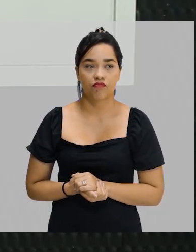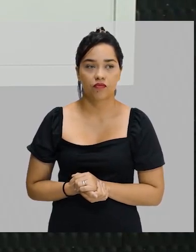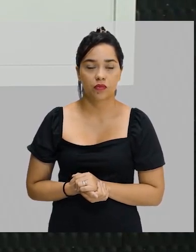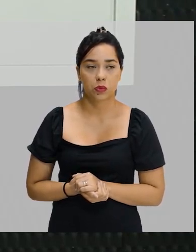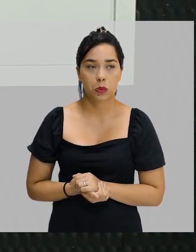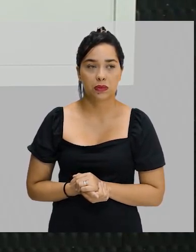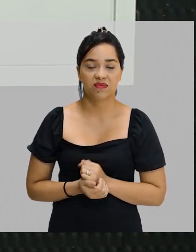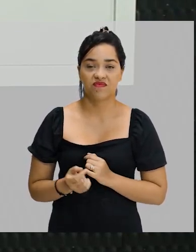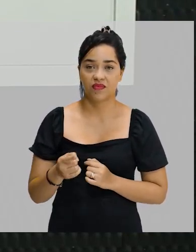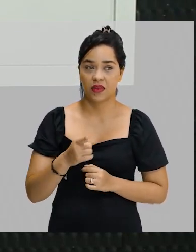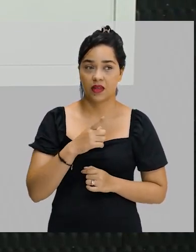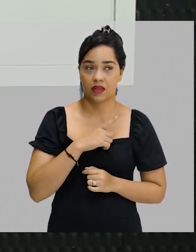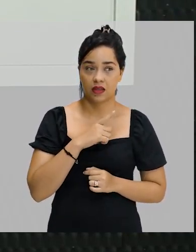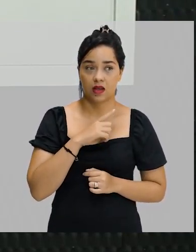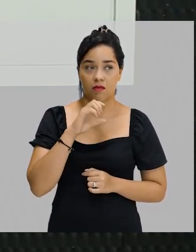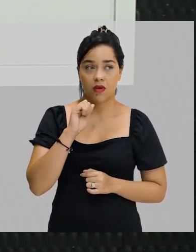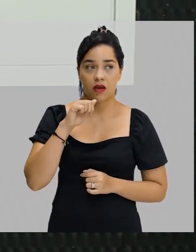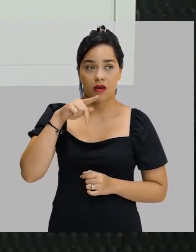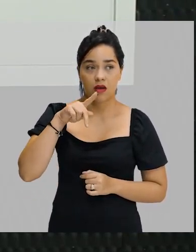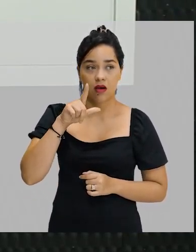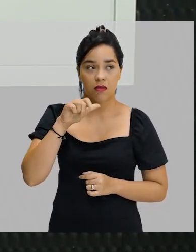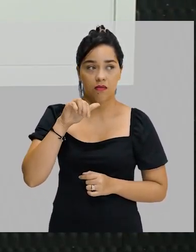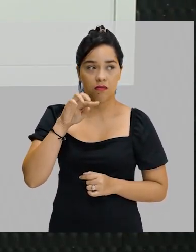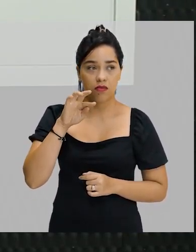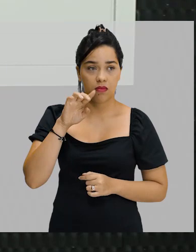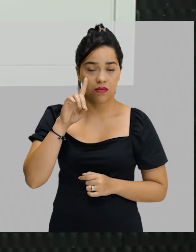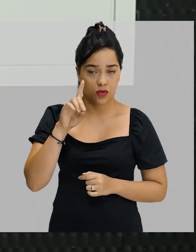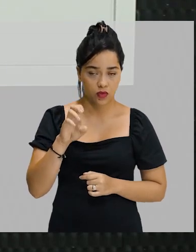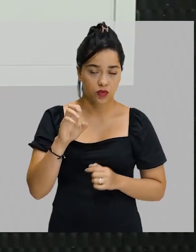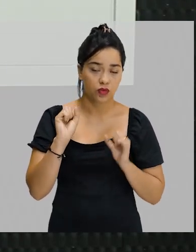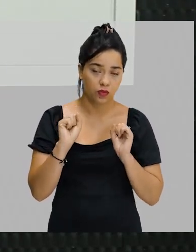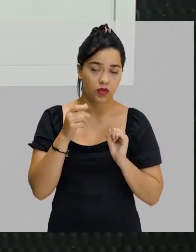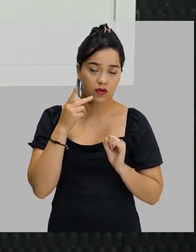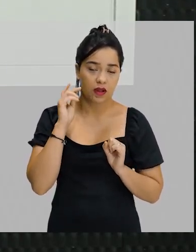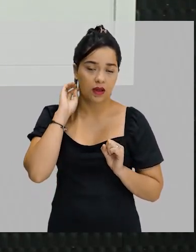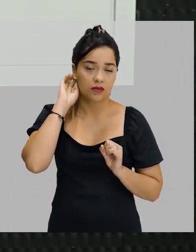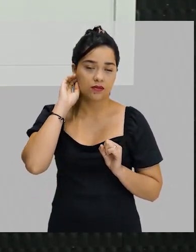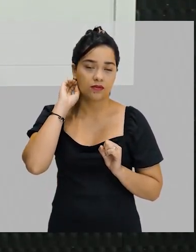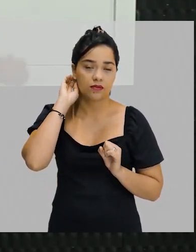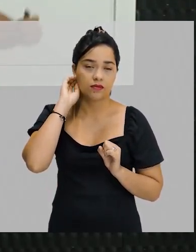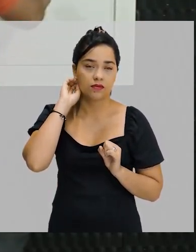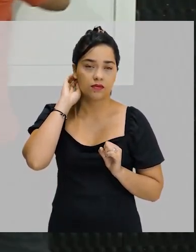isso aqui, por exemplo, é uma amplitude, né?